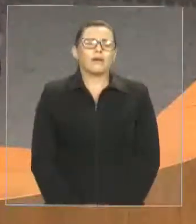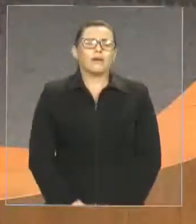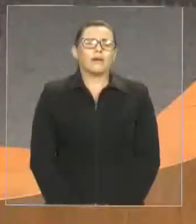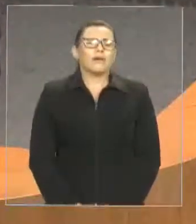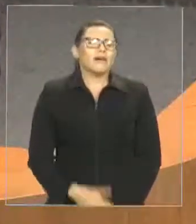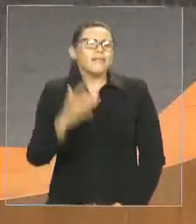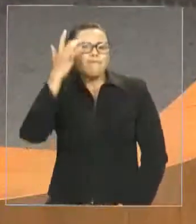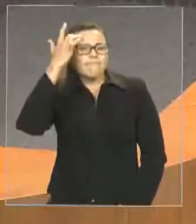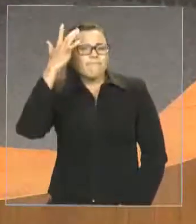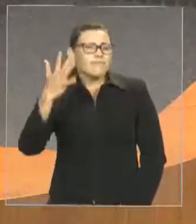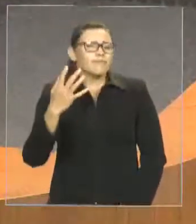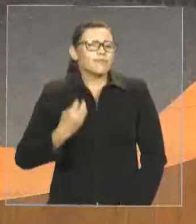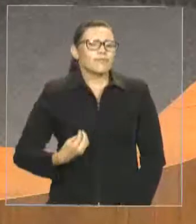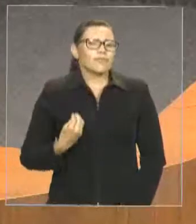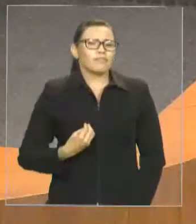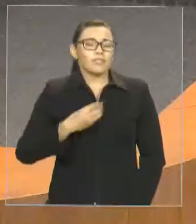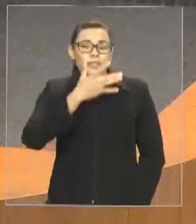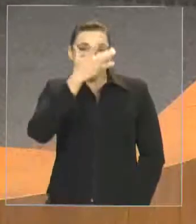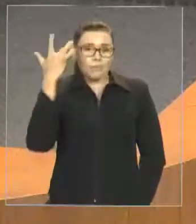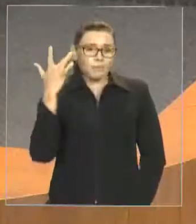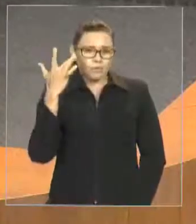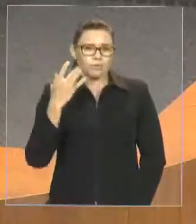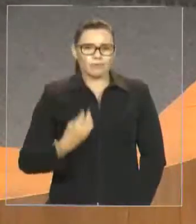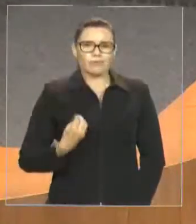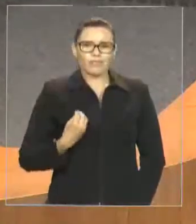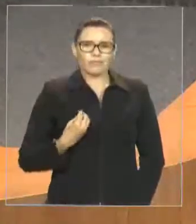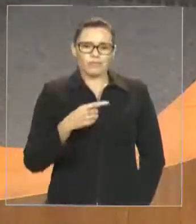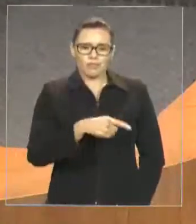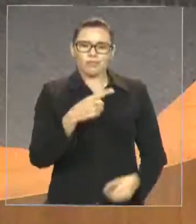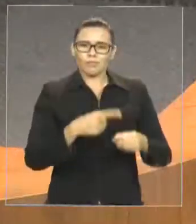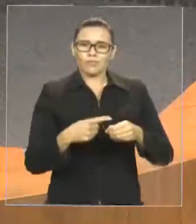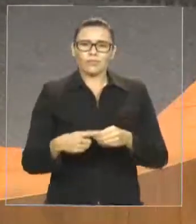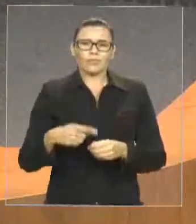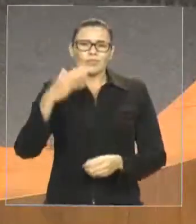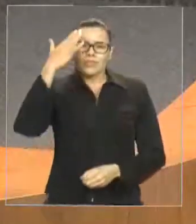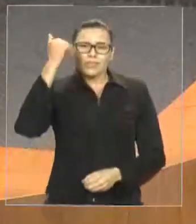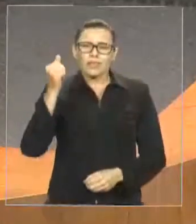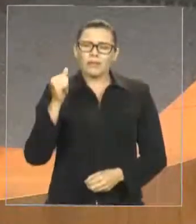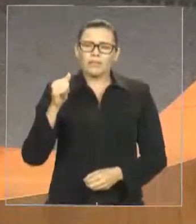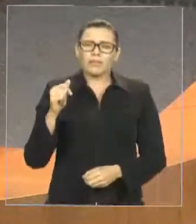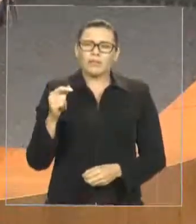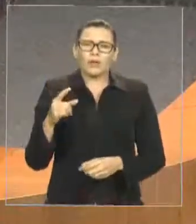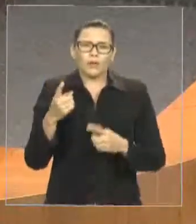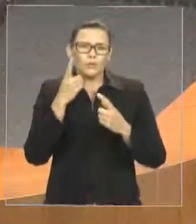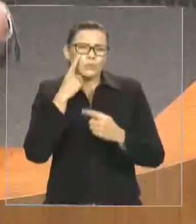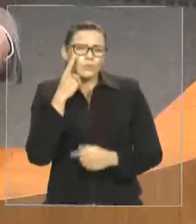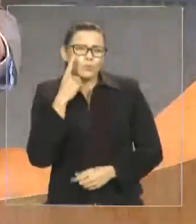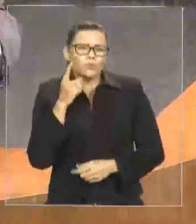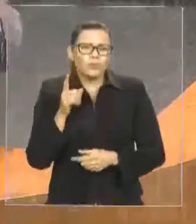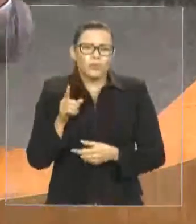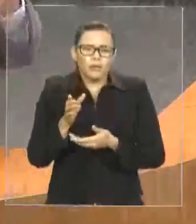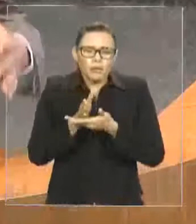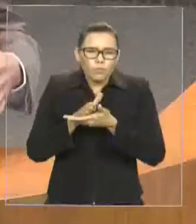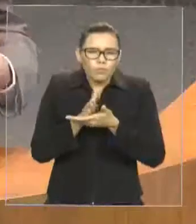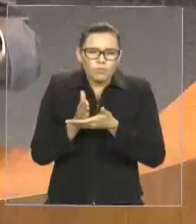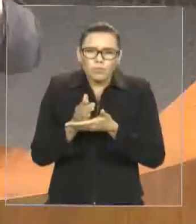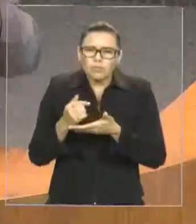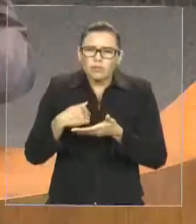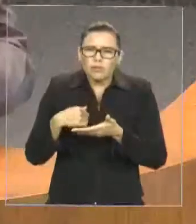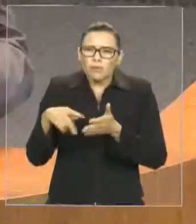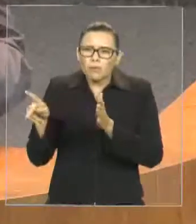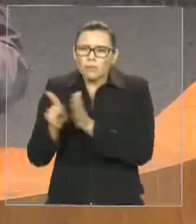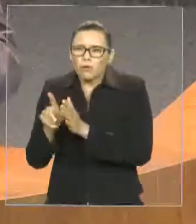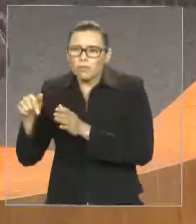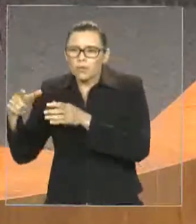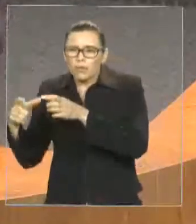porque ele passa a saber a que município ele pertence e ele passa a saber também a quem ele deve cobrar a solução